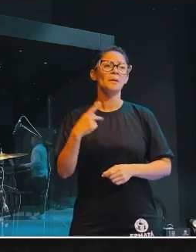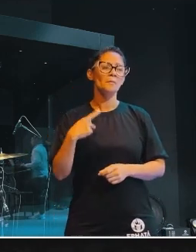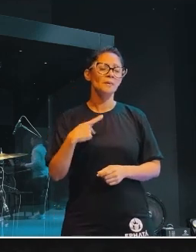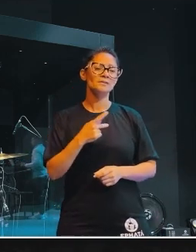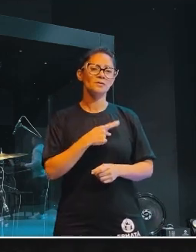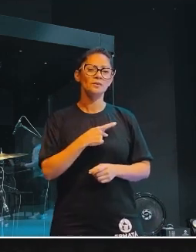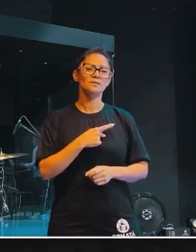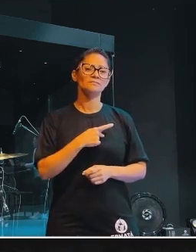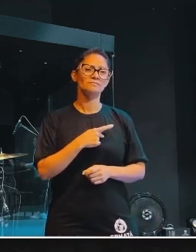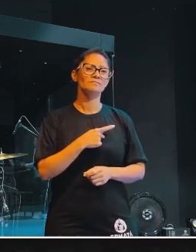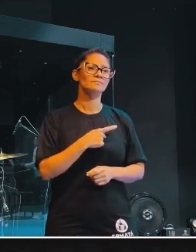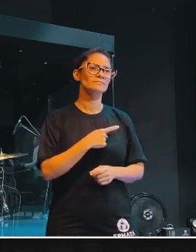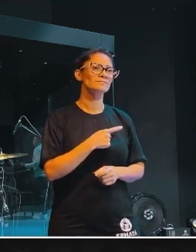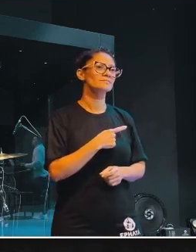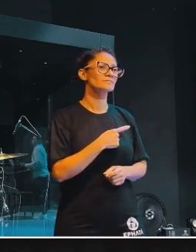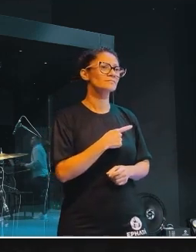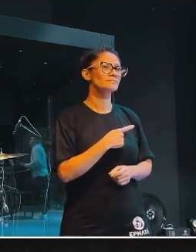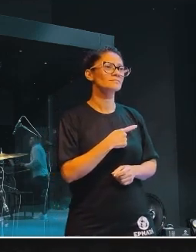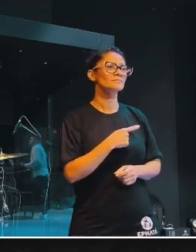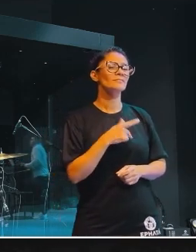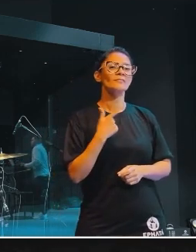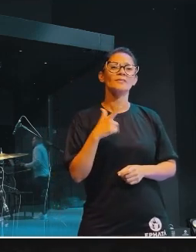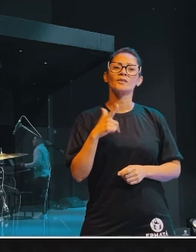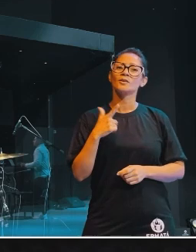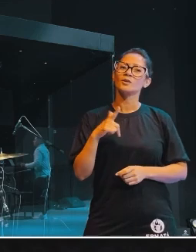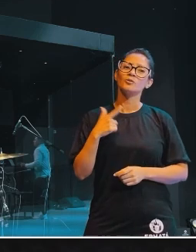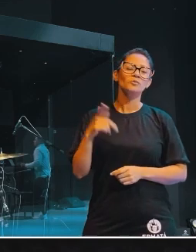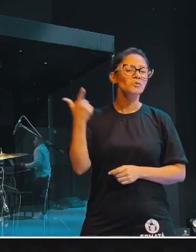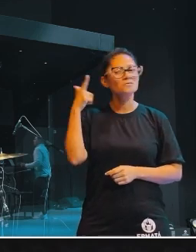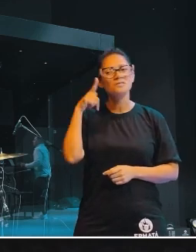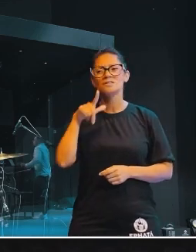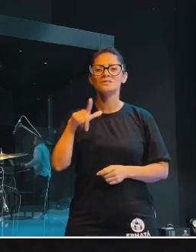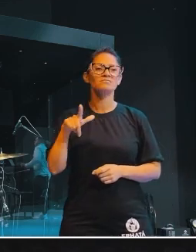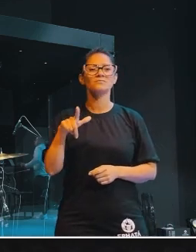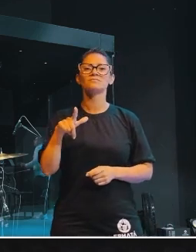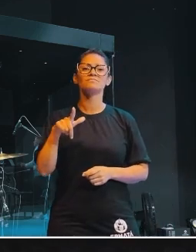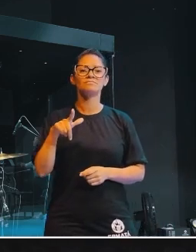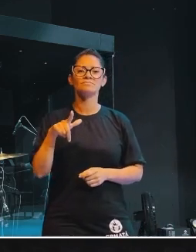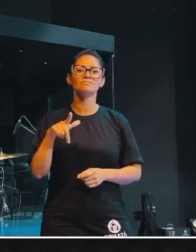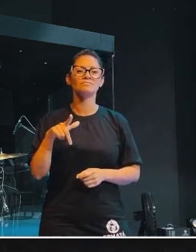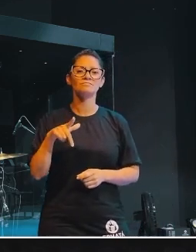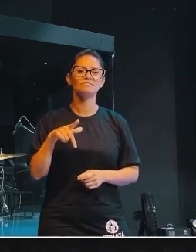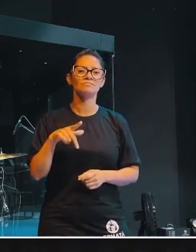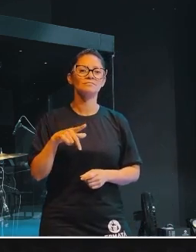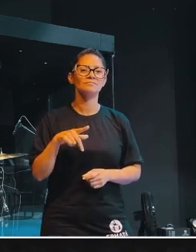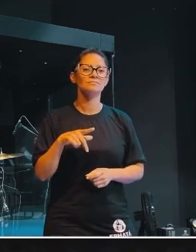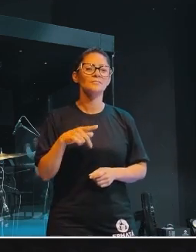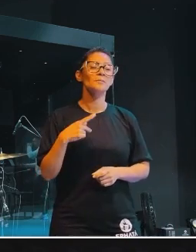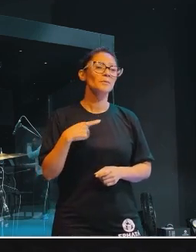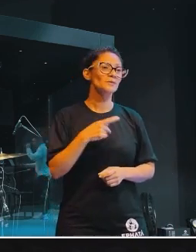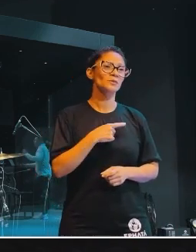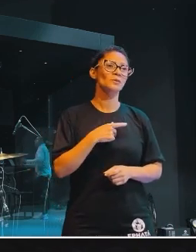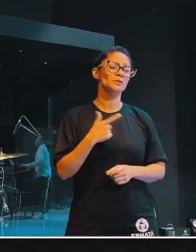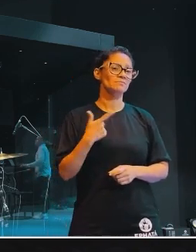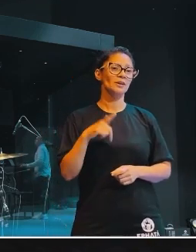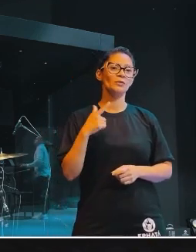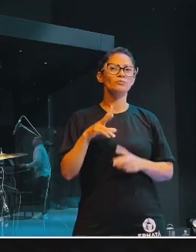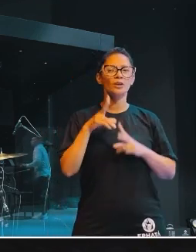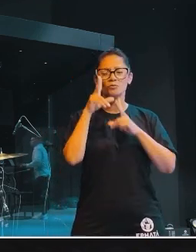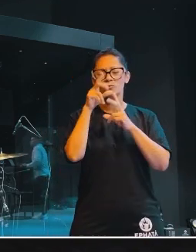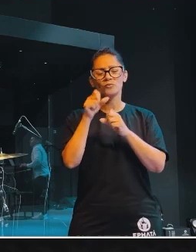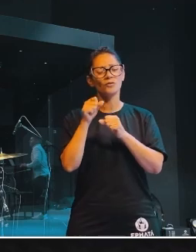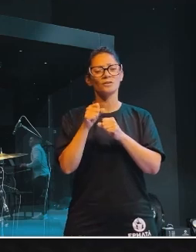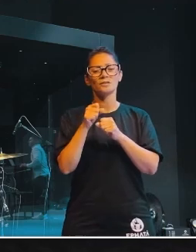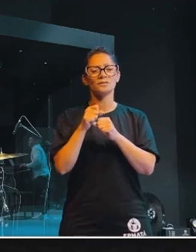Pastor, eu não estou dando conta. Pastor, eu não tenho mais forças.